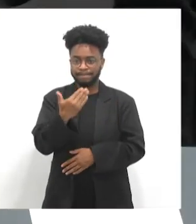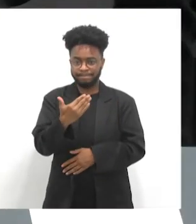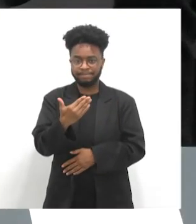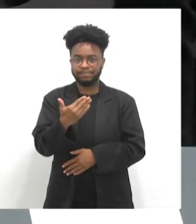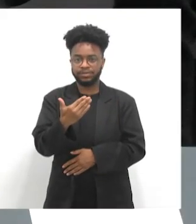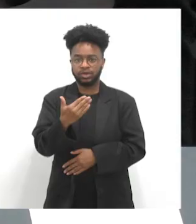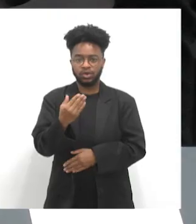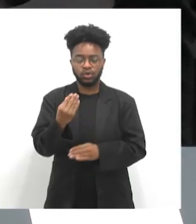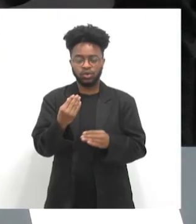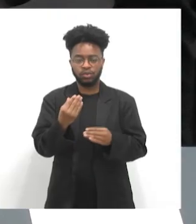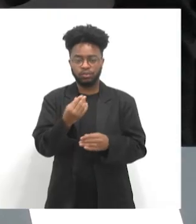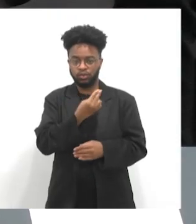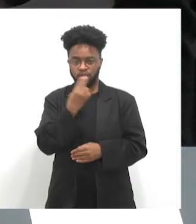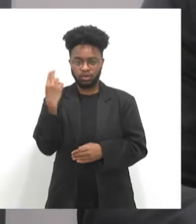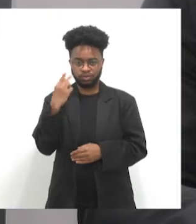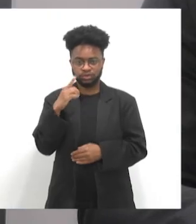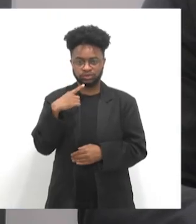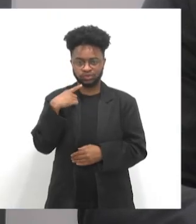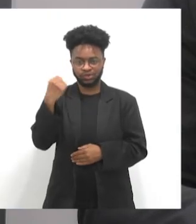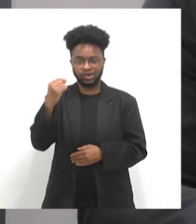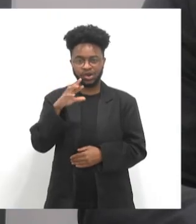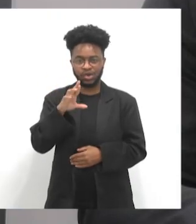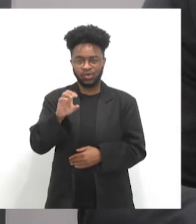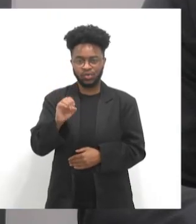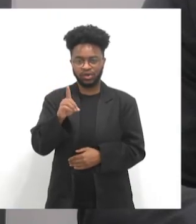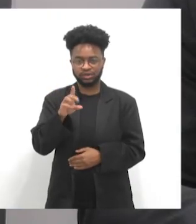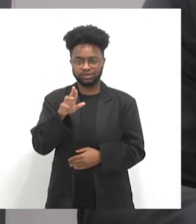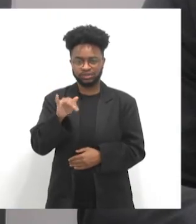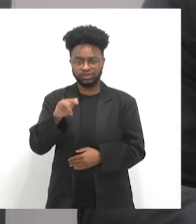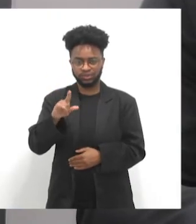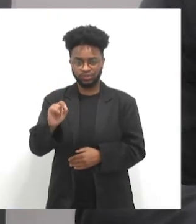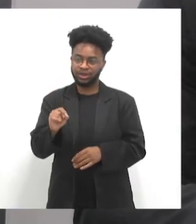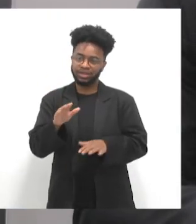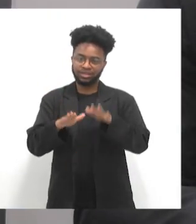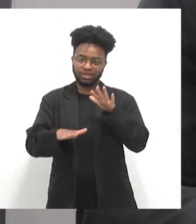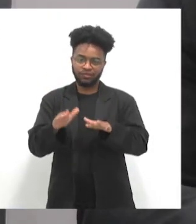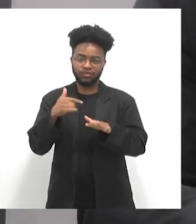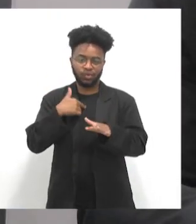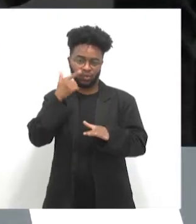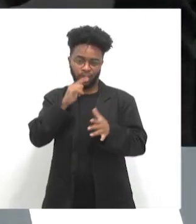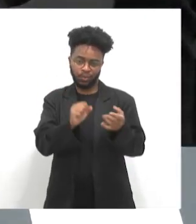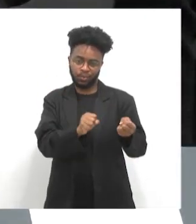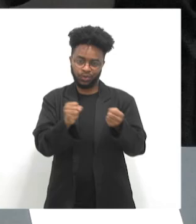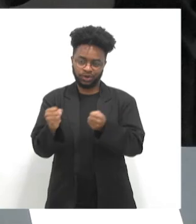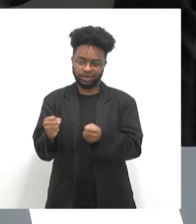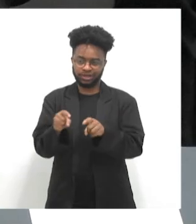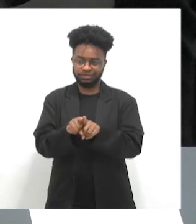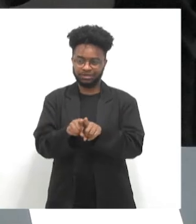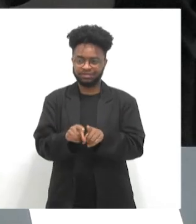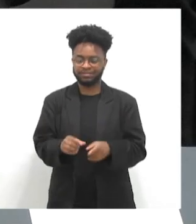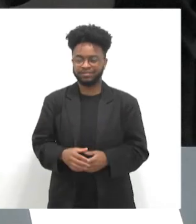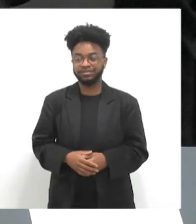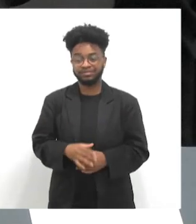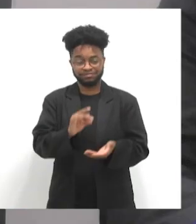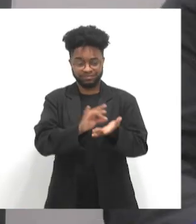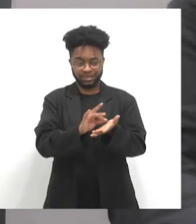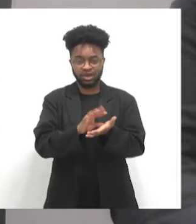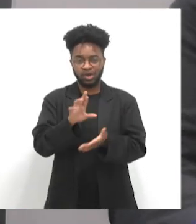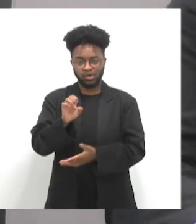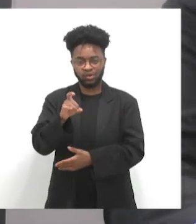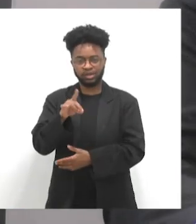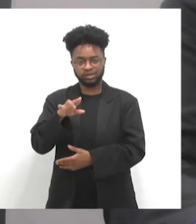batizar de Rodrigo, para ver se eu tenho um pedaço do poder. Realmente, os Rodrigos estão dominando o mundo,